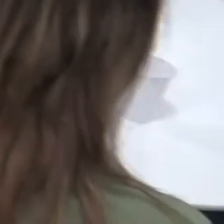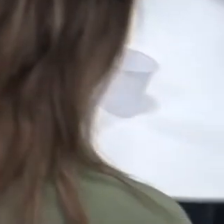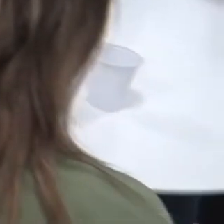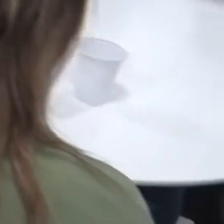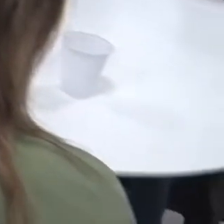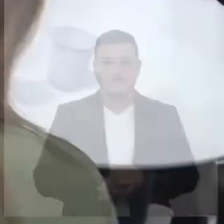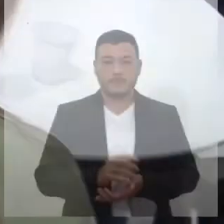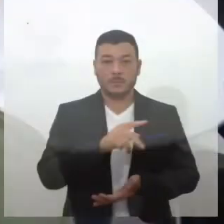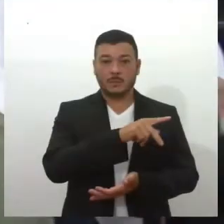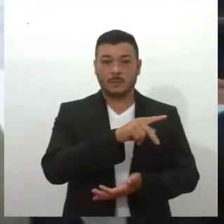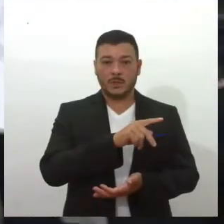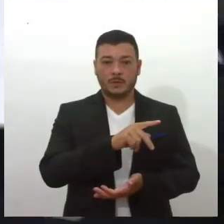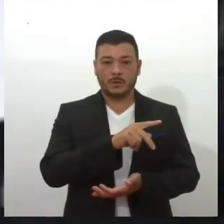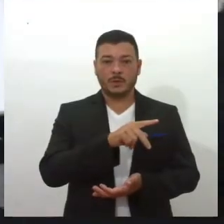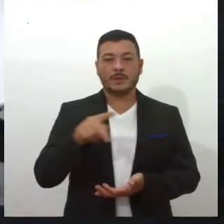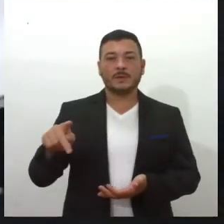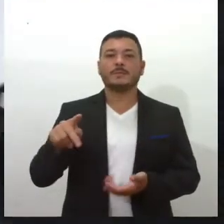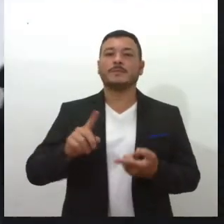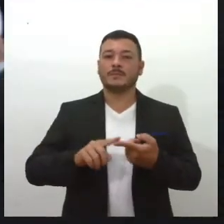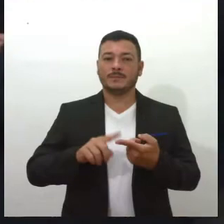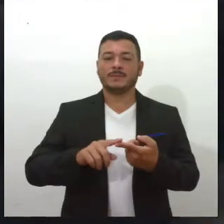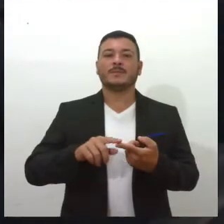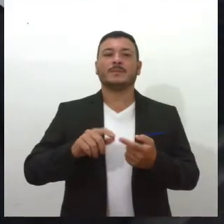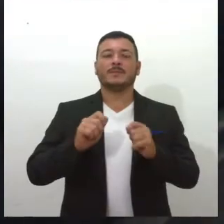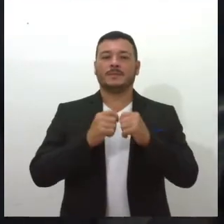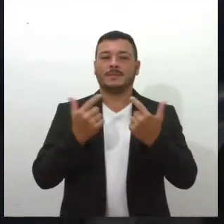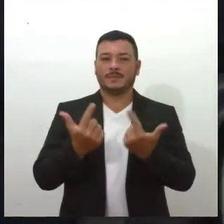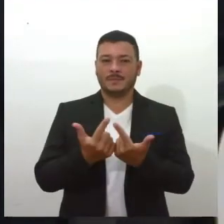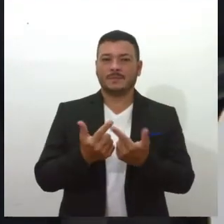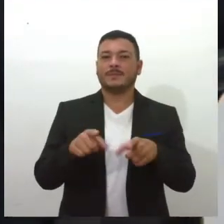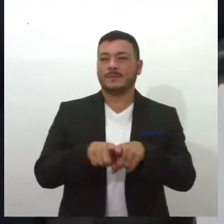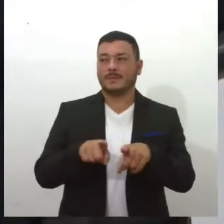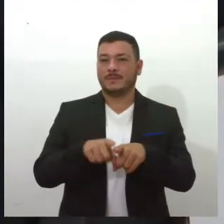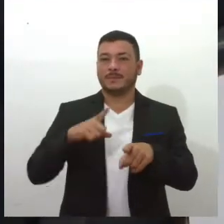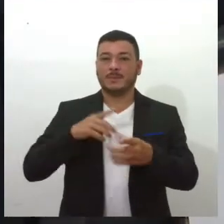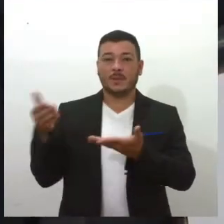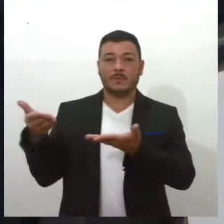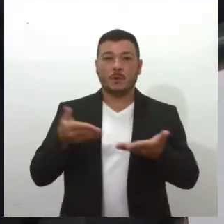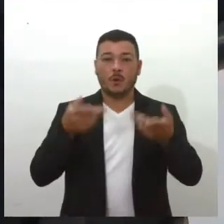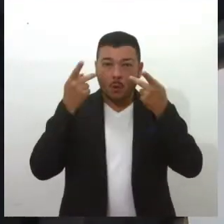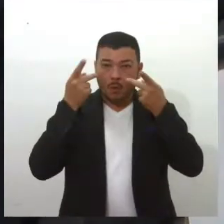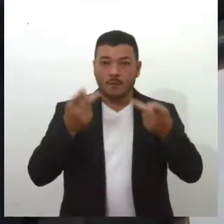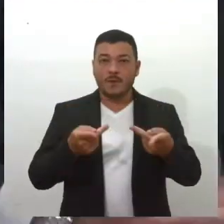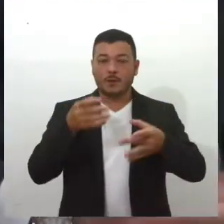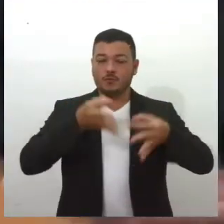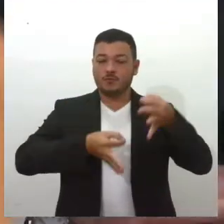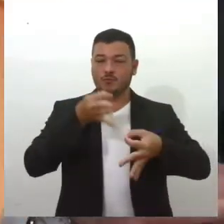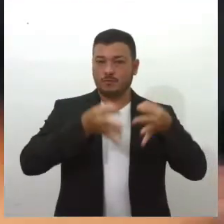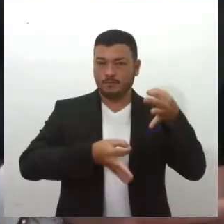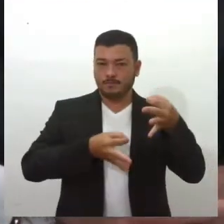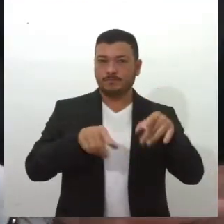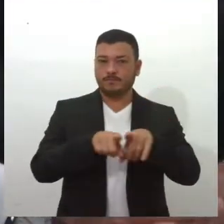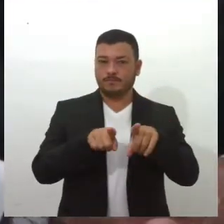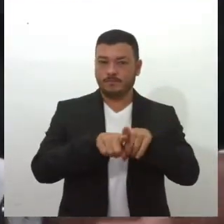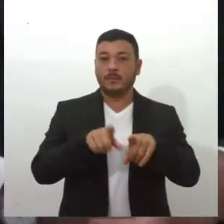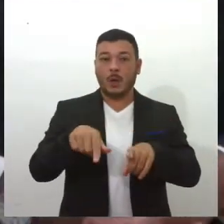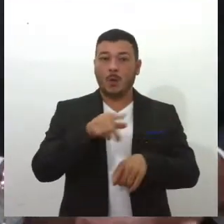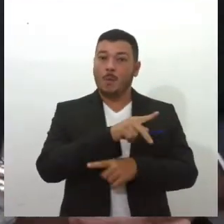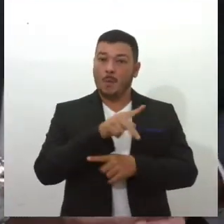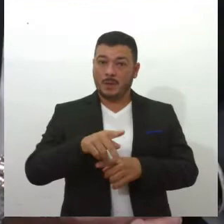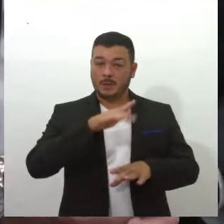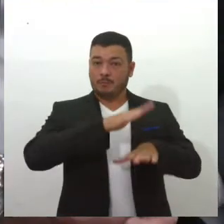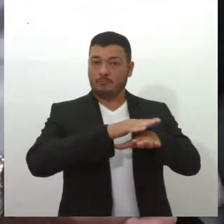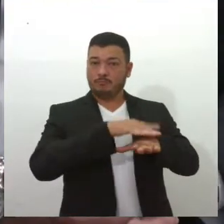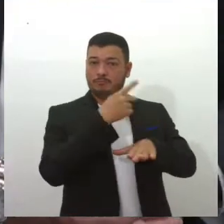Assembleia Legislativa de Sergipe, deputado Luciano Bispo, recebeu uma comitiva do Tribunal de Justiça, incluindo o presidente da